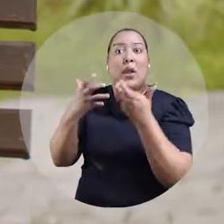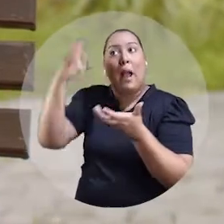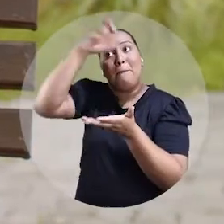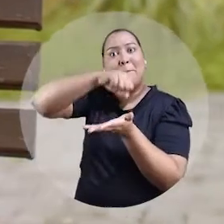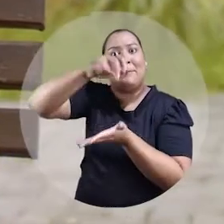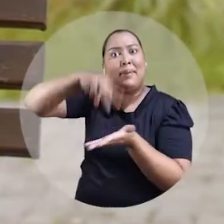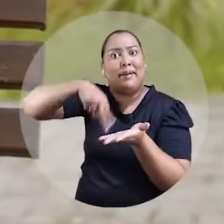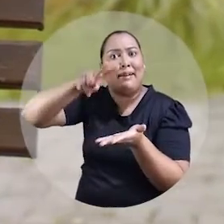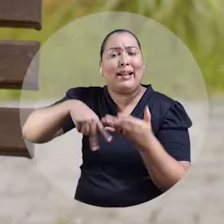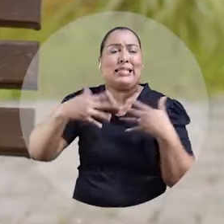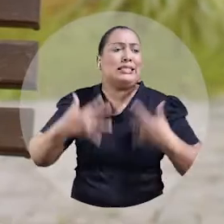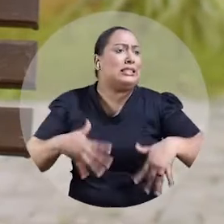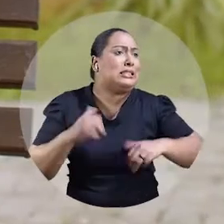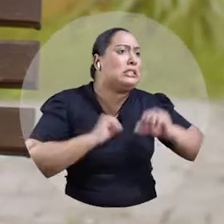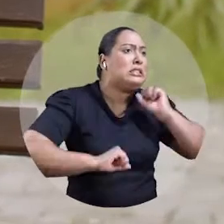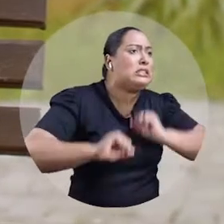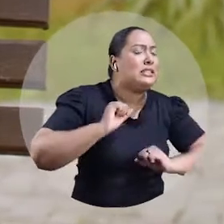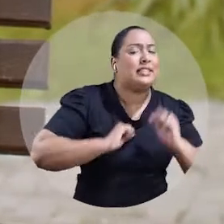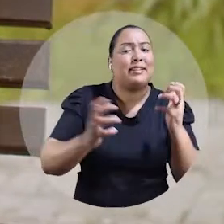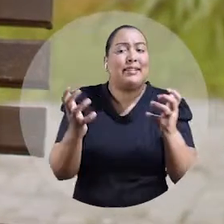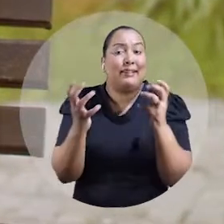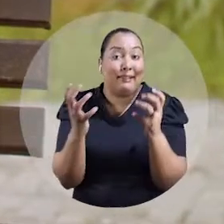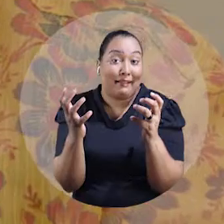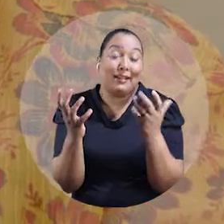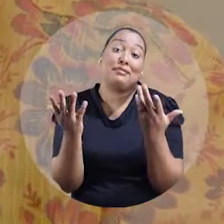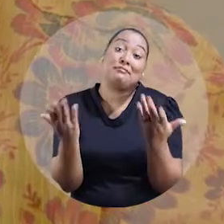E com isso eu